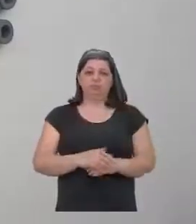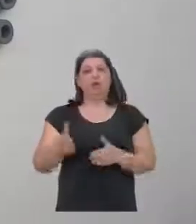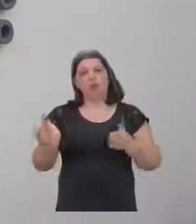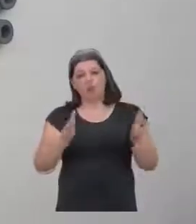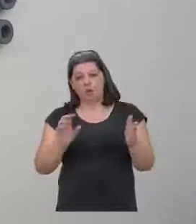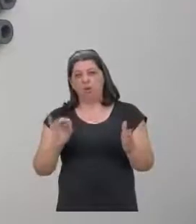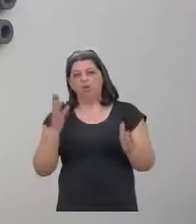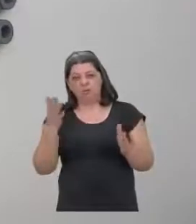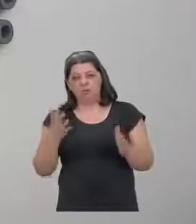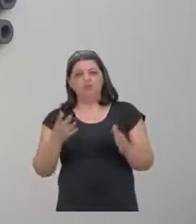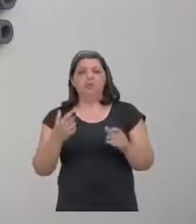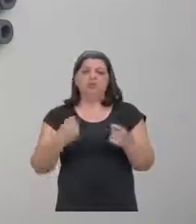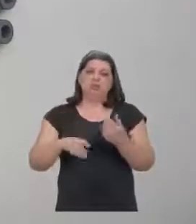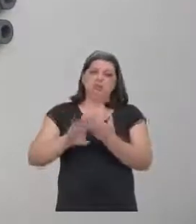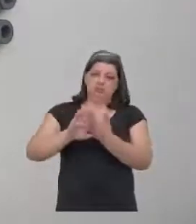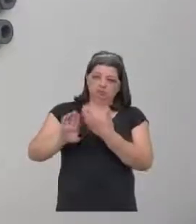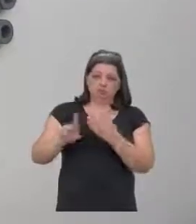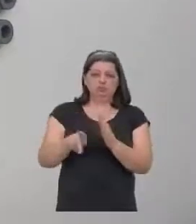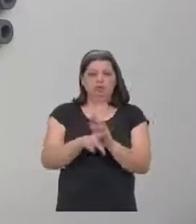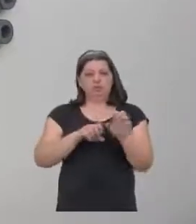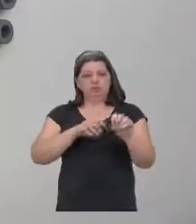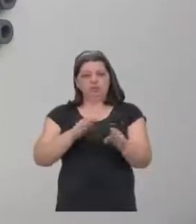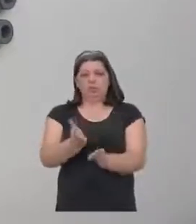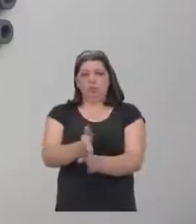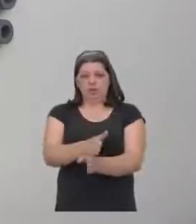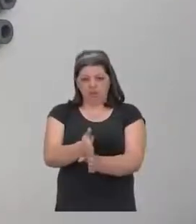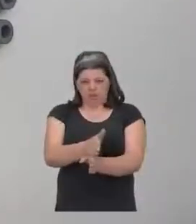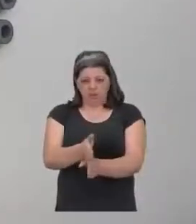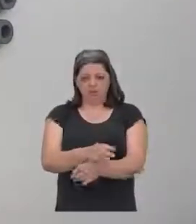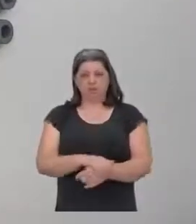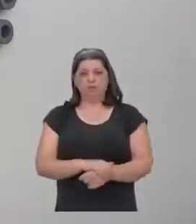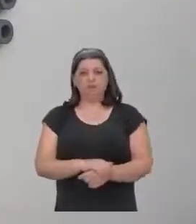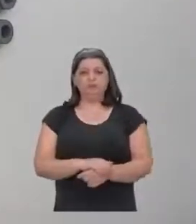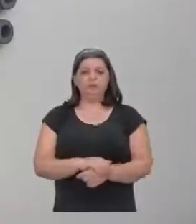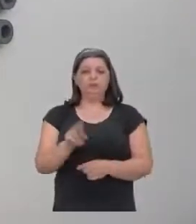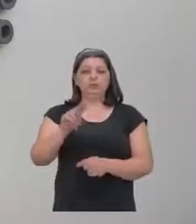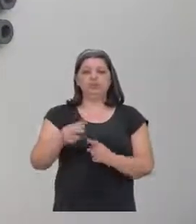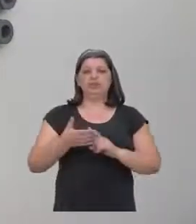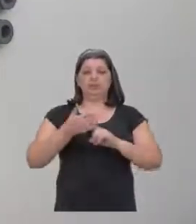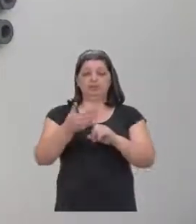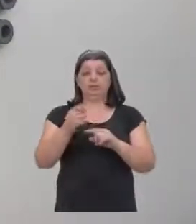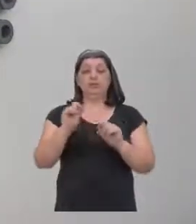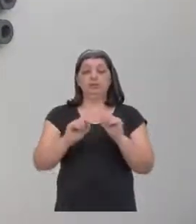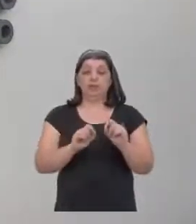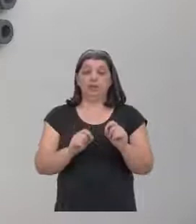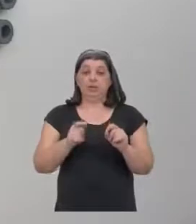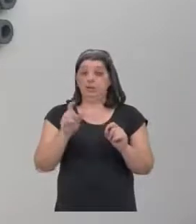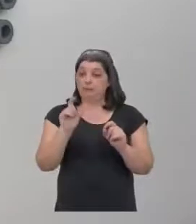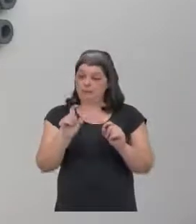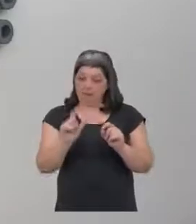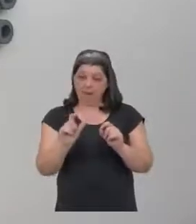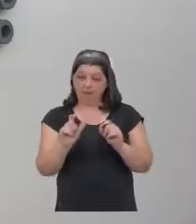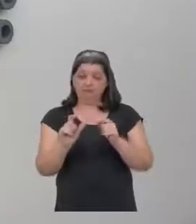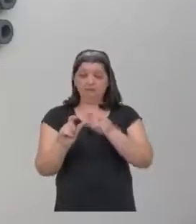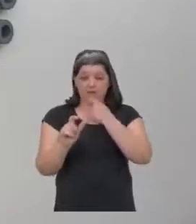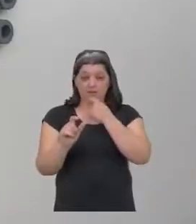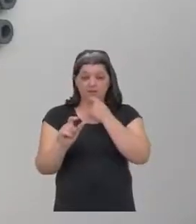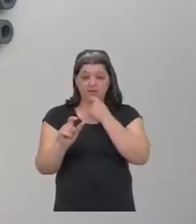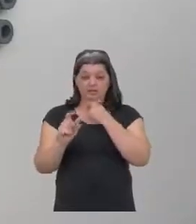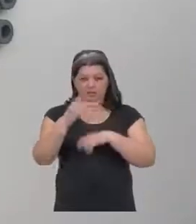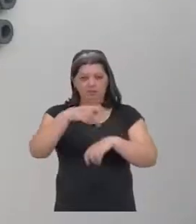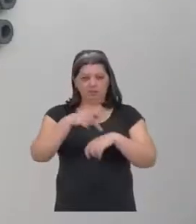a gente está distanciado, o ensino híbrido, tá? É mediado por tecnologia. Homeschooling é o quê? Nos países que